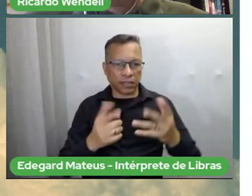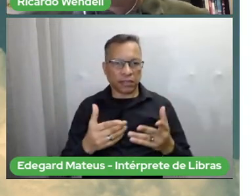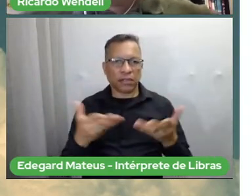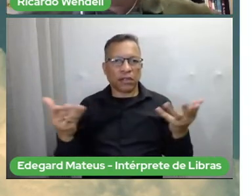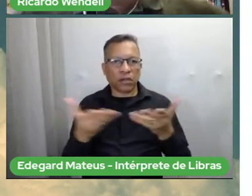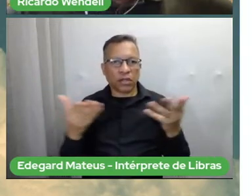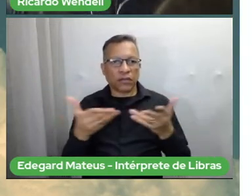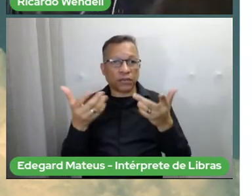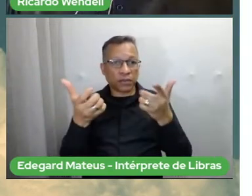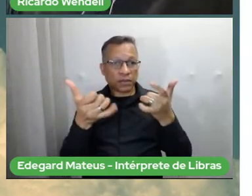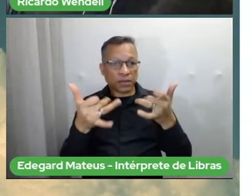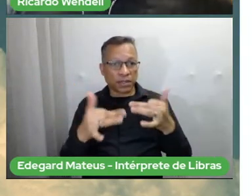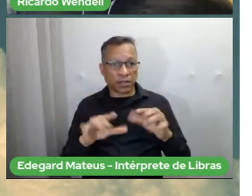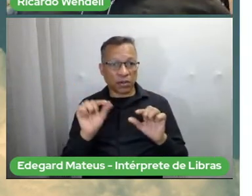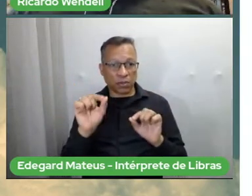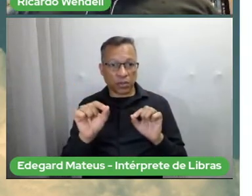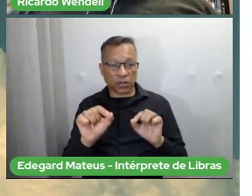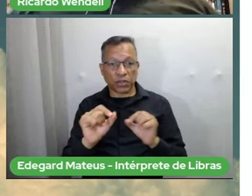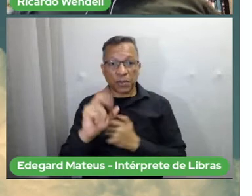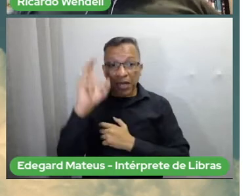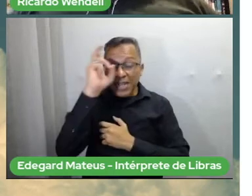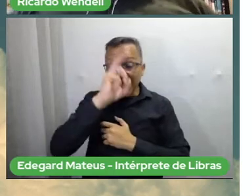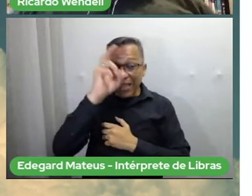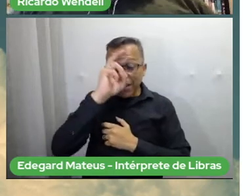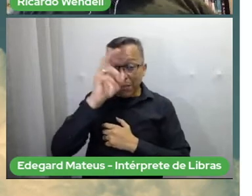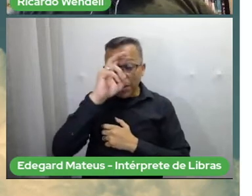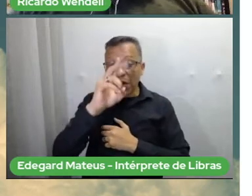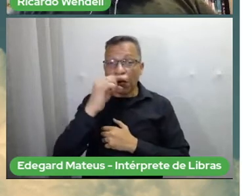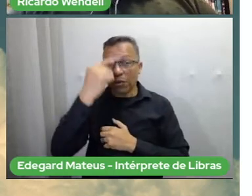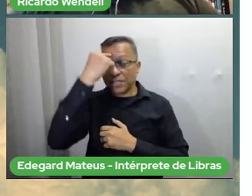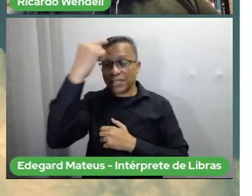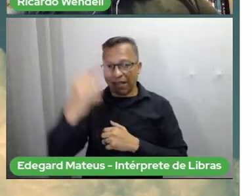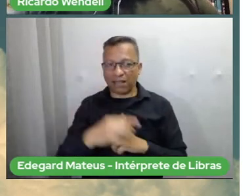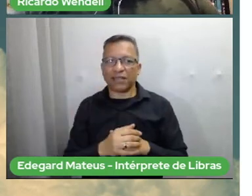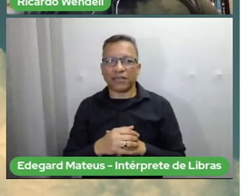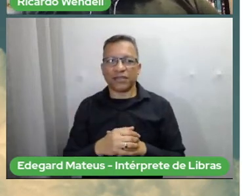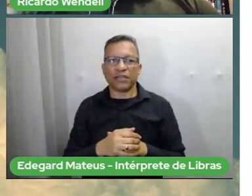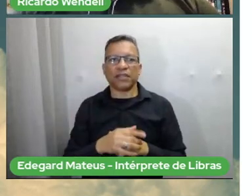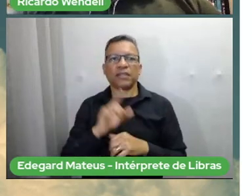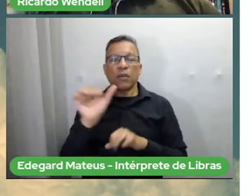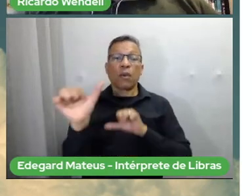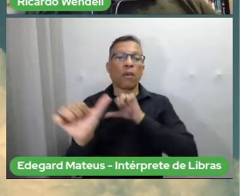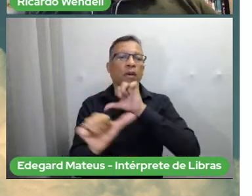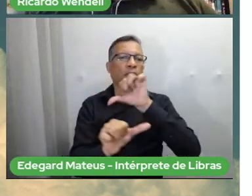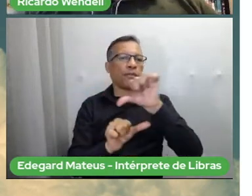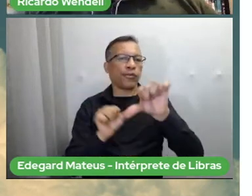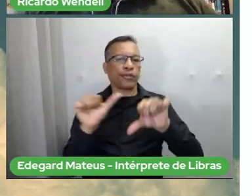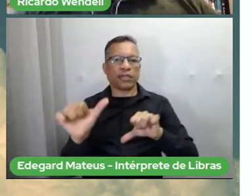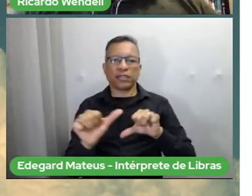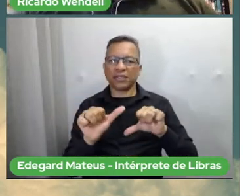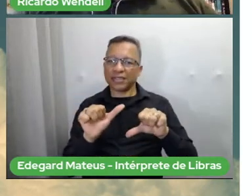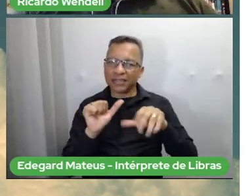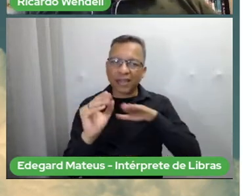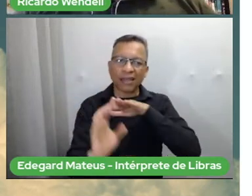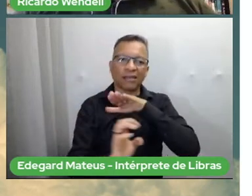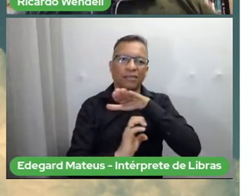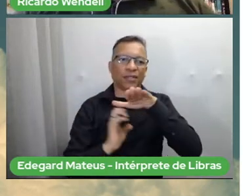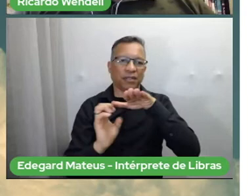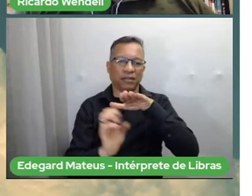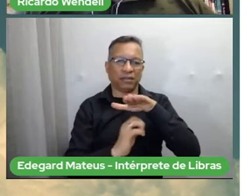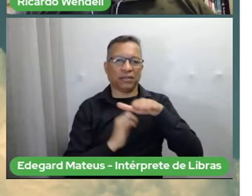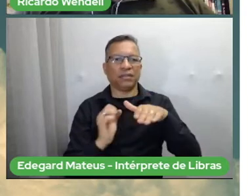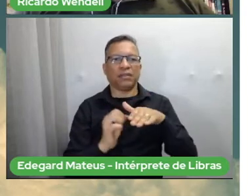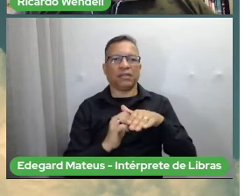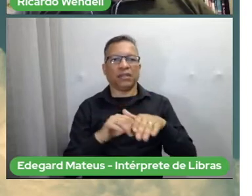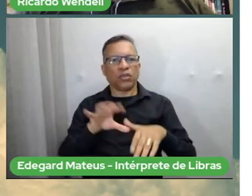falar um pouquinho, só para reforçar alguns conceitos. Ou seja, é uma mudança organizacional e não